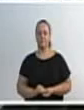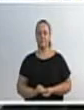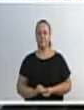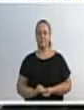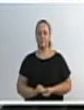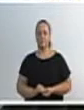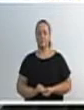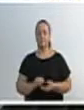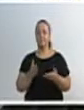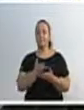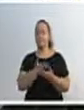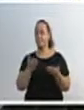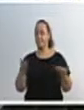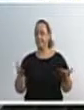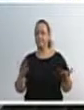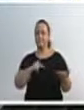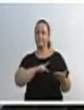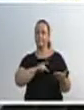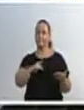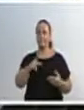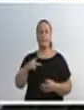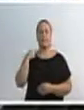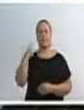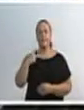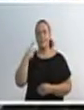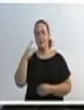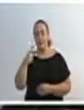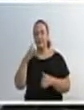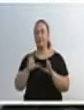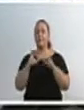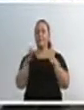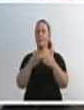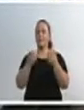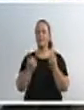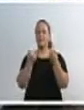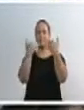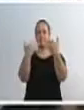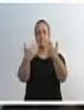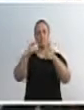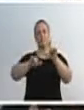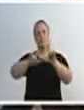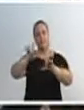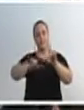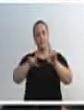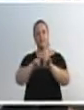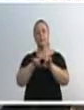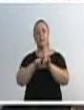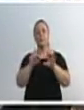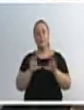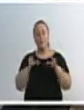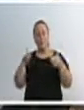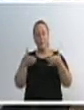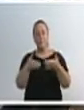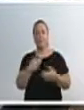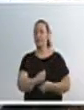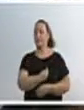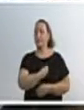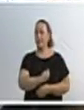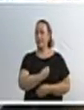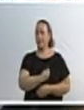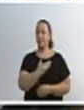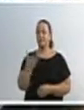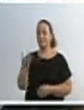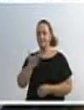Senhor presidente, senhores vereadores, comunidade que nos assiste através da TVL, se faz presente também, meu amigo